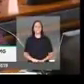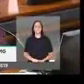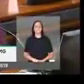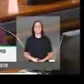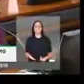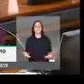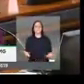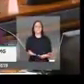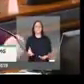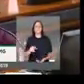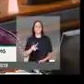deputado vilson da fetaeg